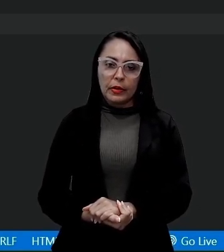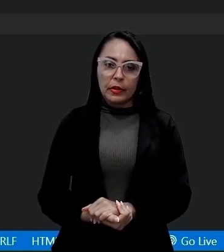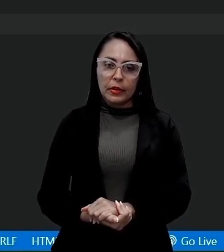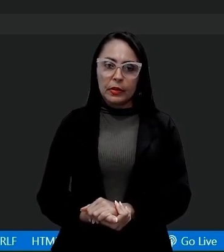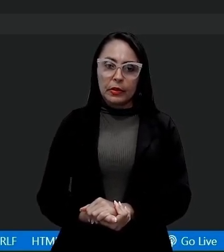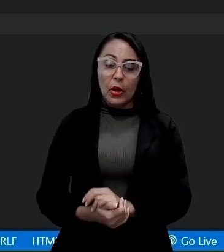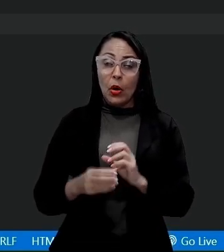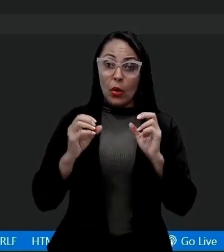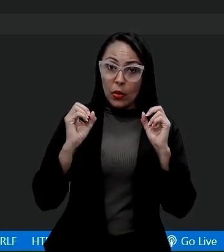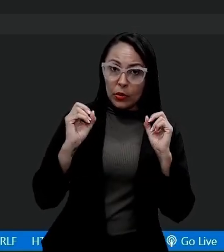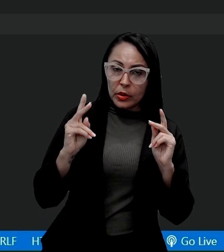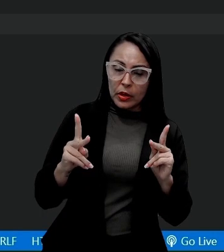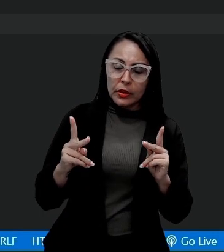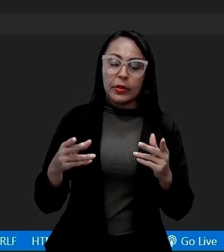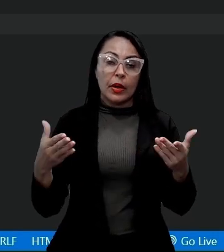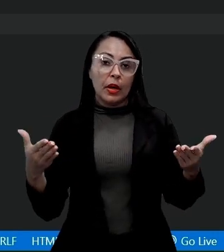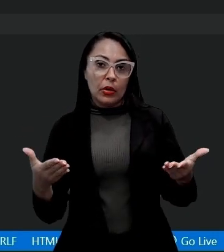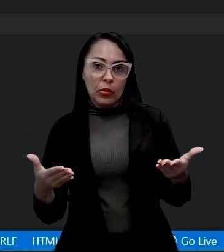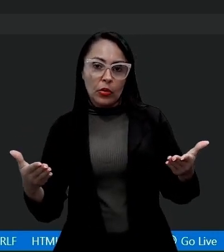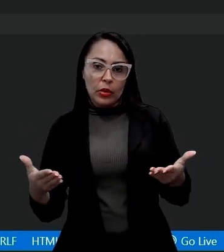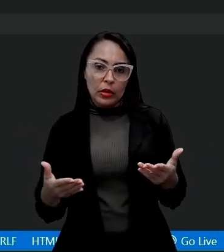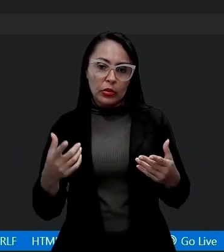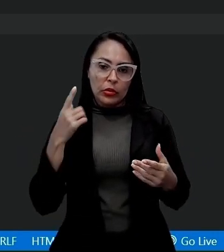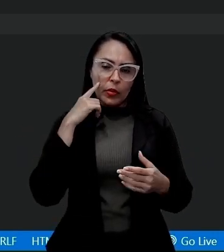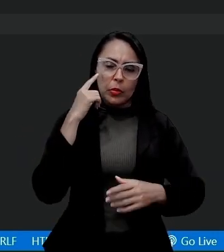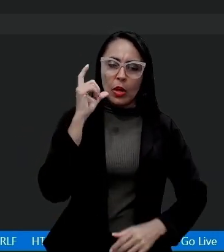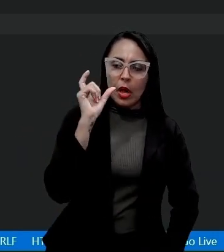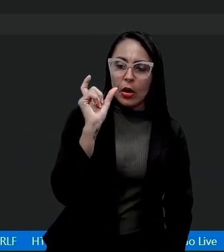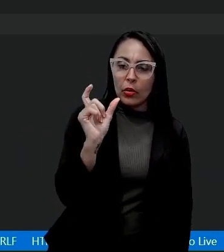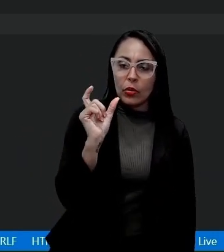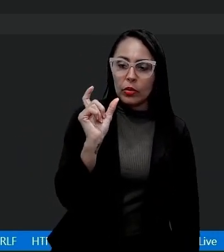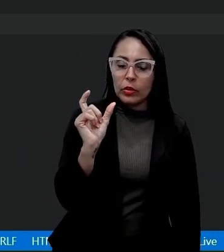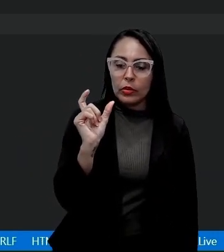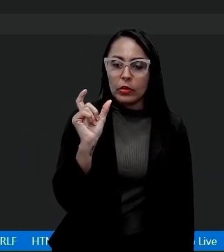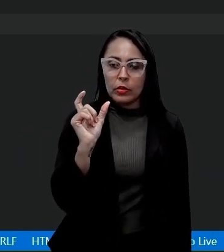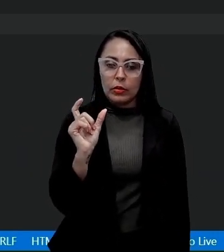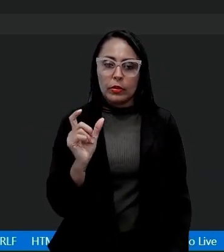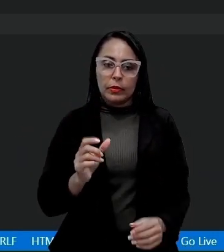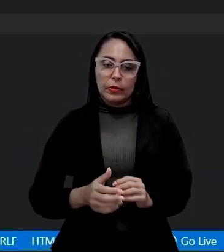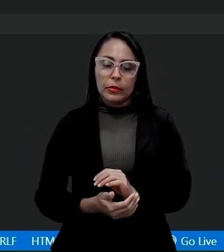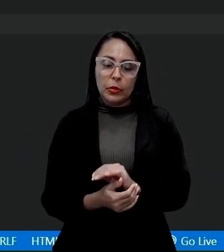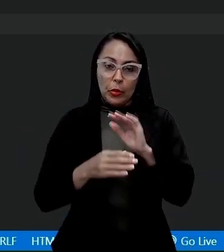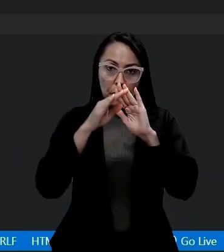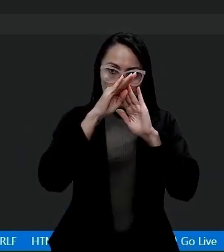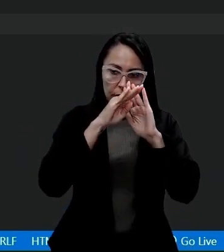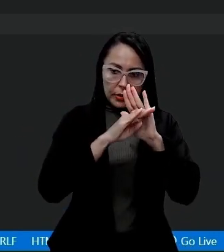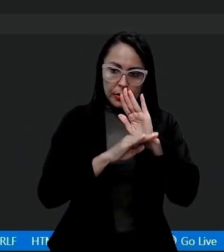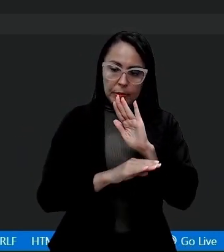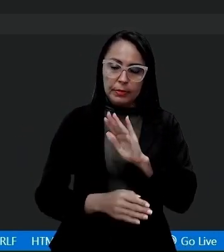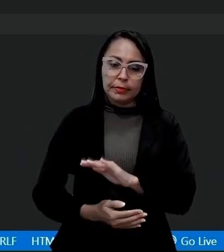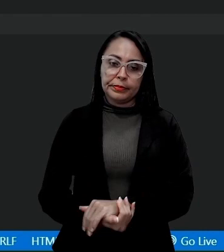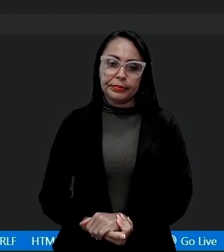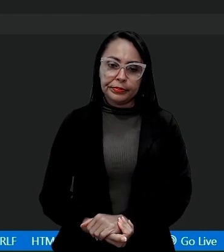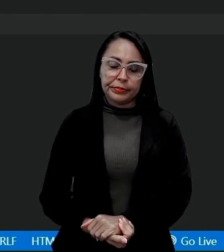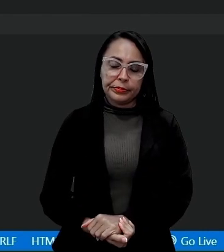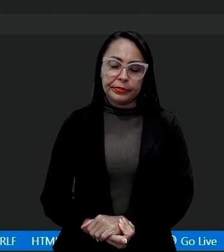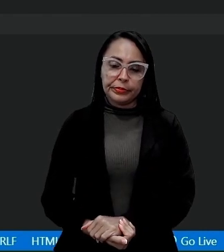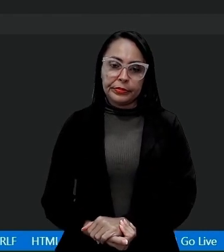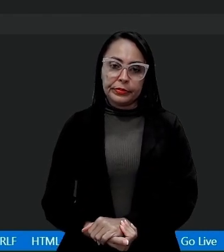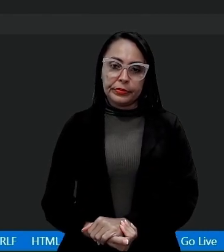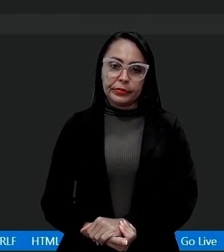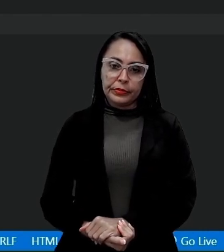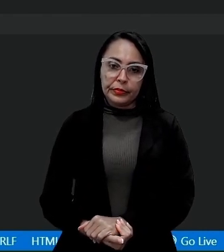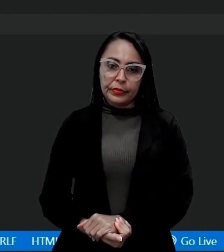Ok, vamos então ao código do meu programa. Eu vou iniciar